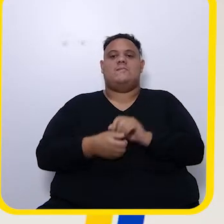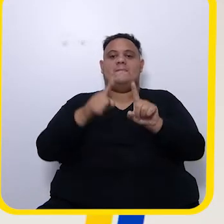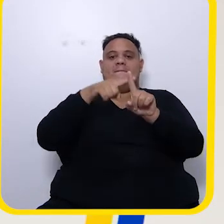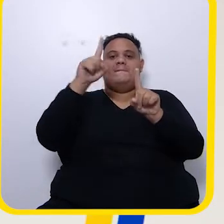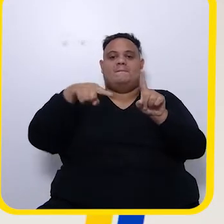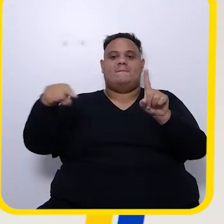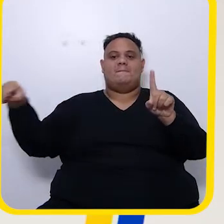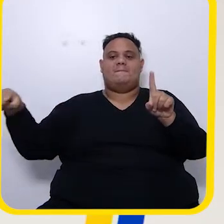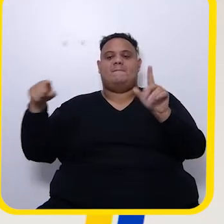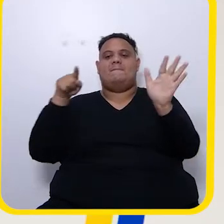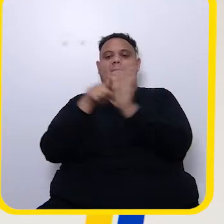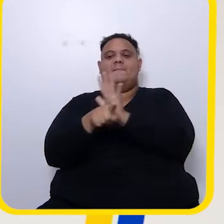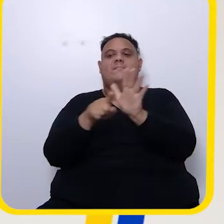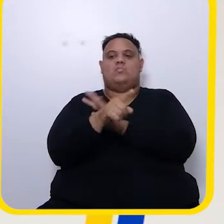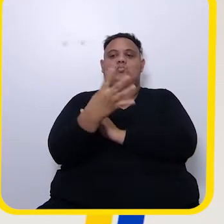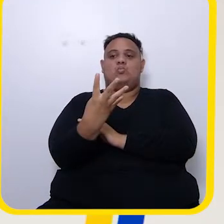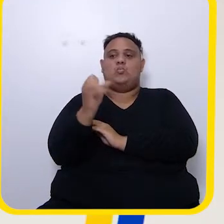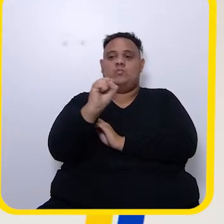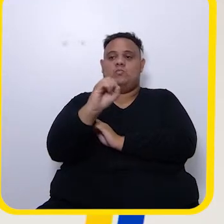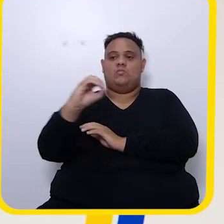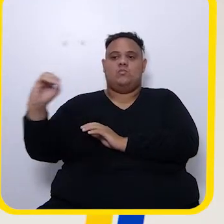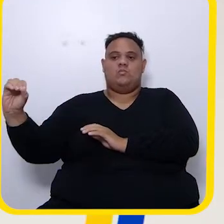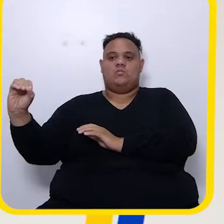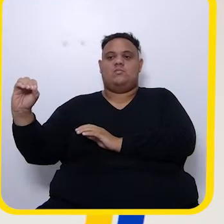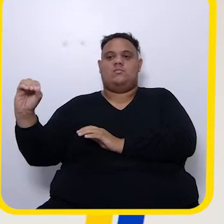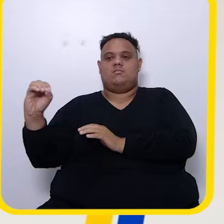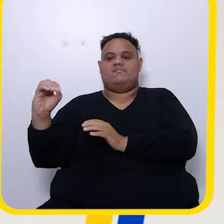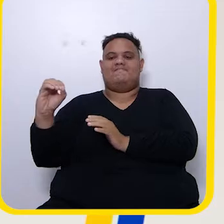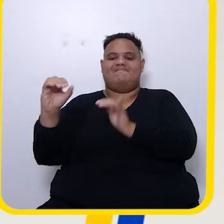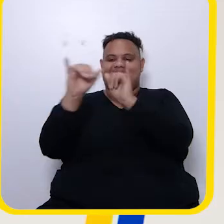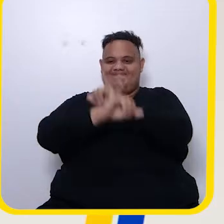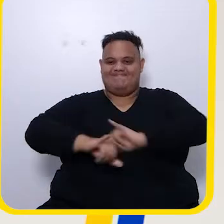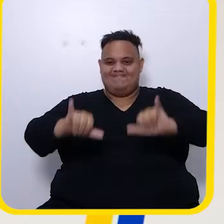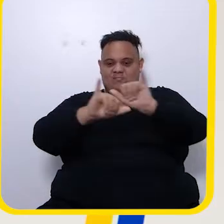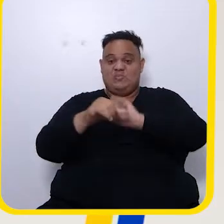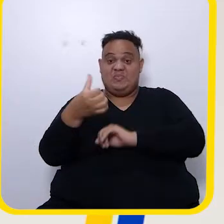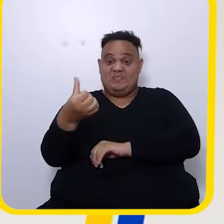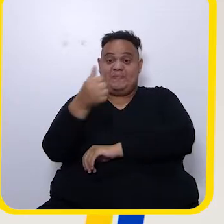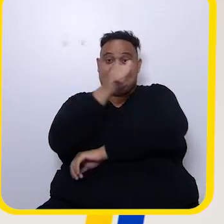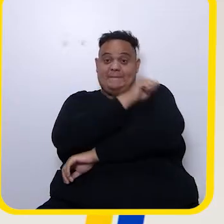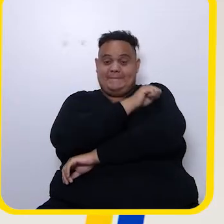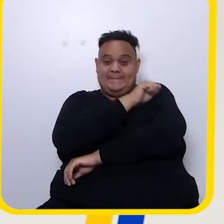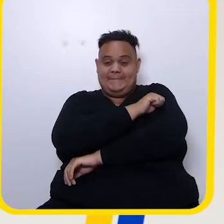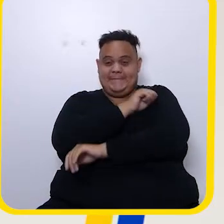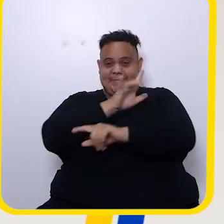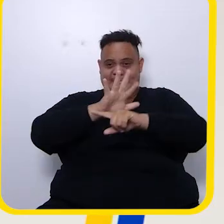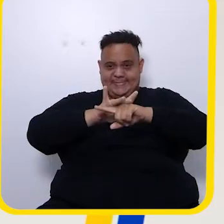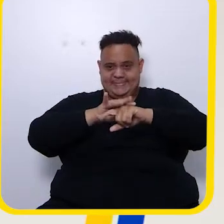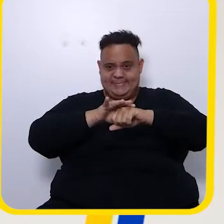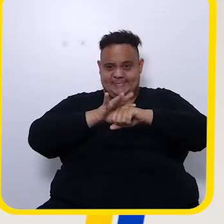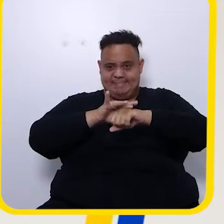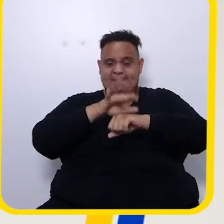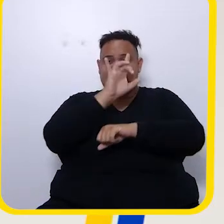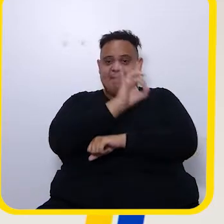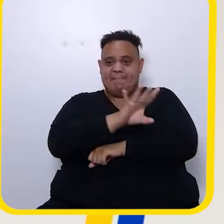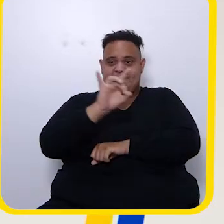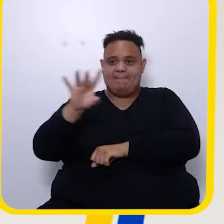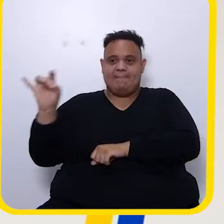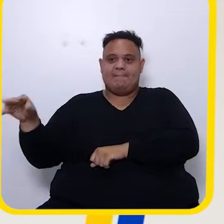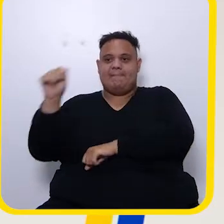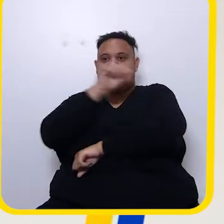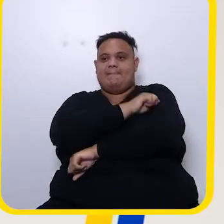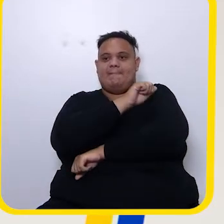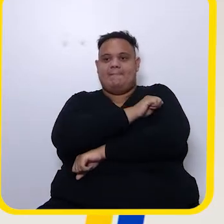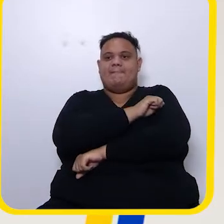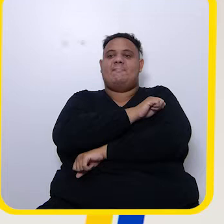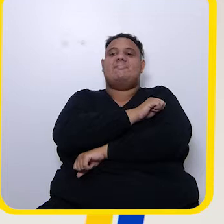na questão. 4.800 panfletos e seis alunos ficaram doentes. Cada um agora teve que. Os